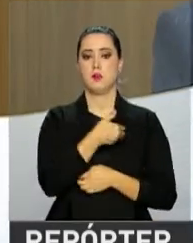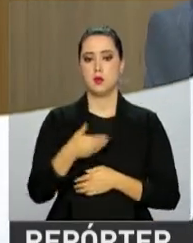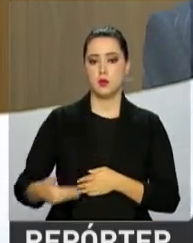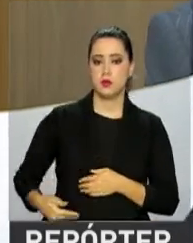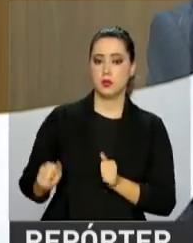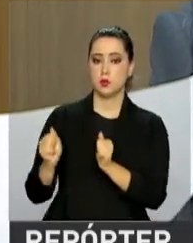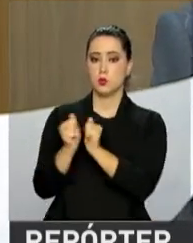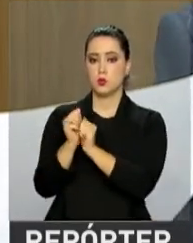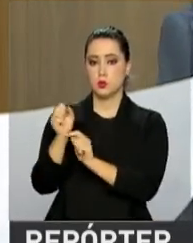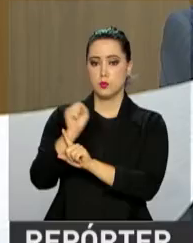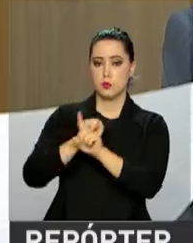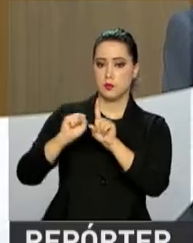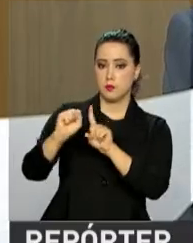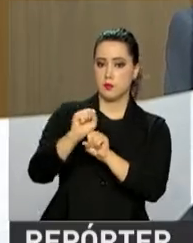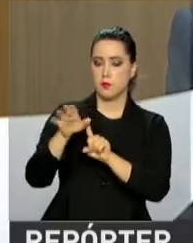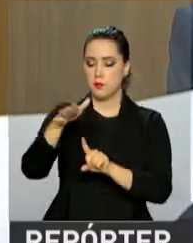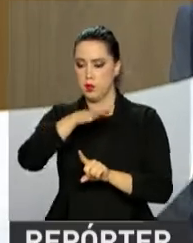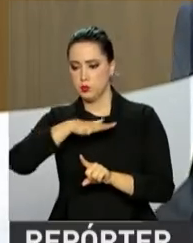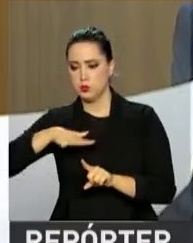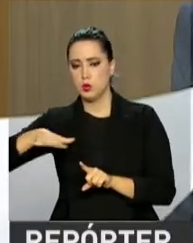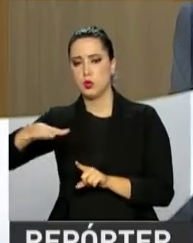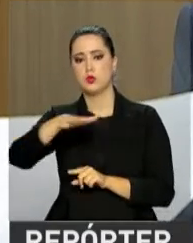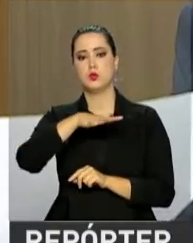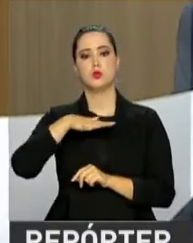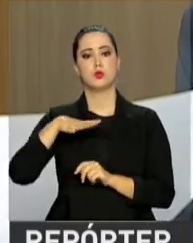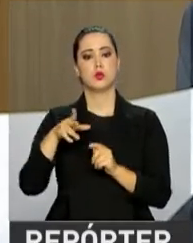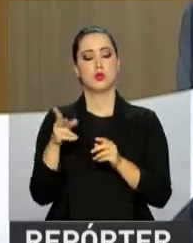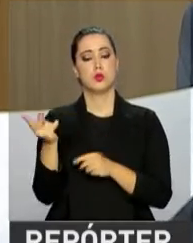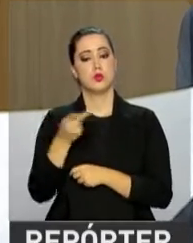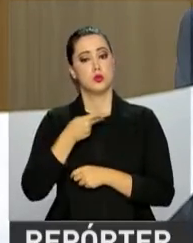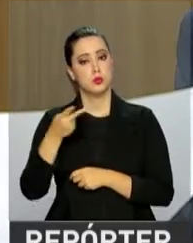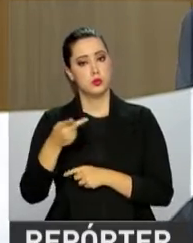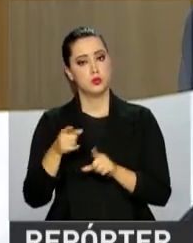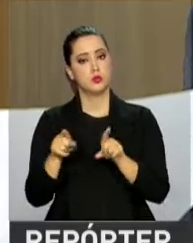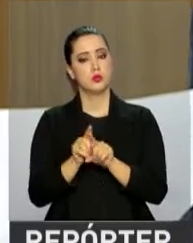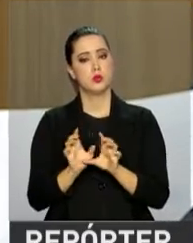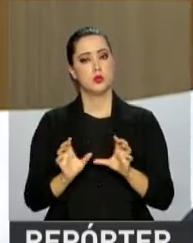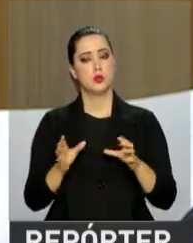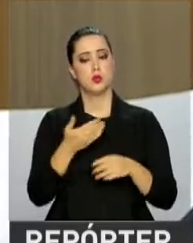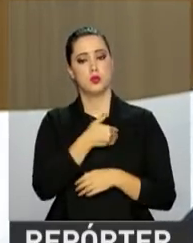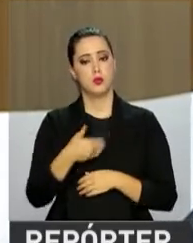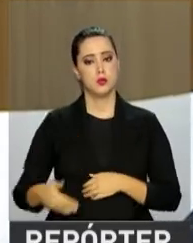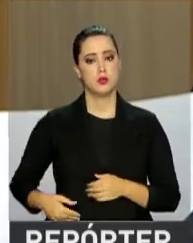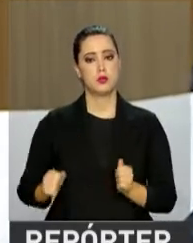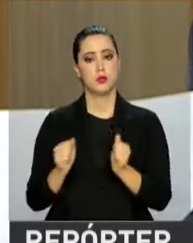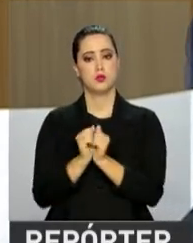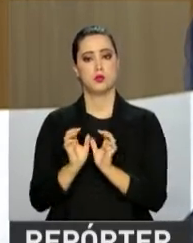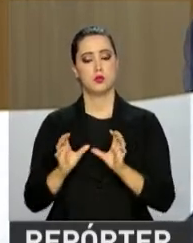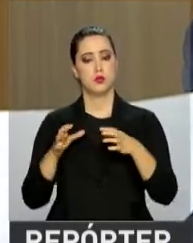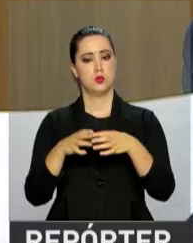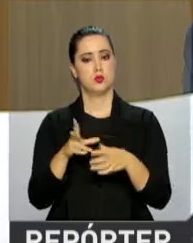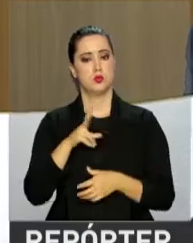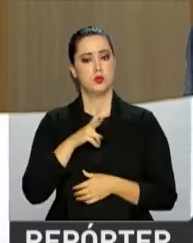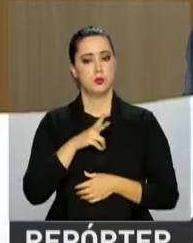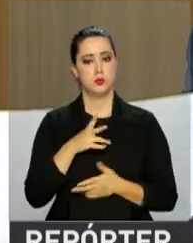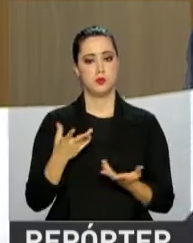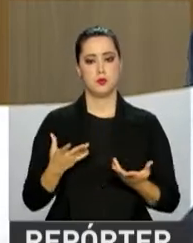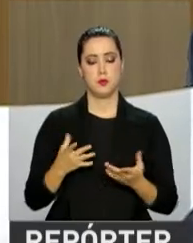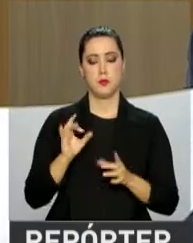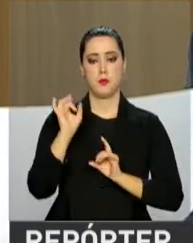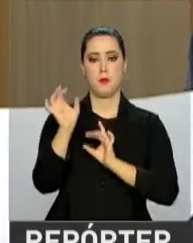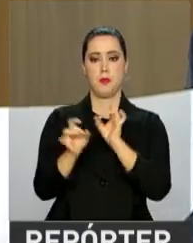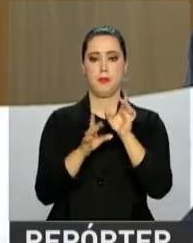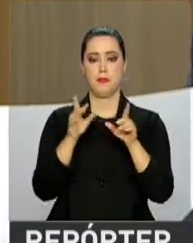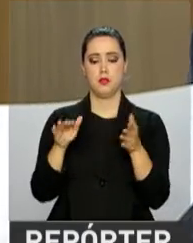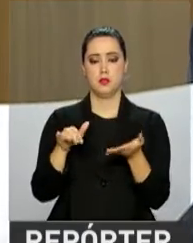e isso e o setor privado o objetivo da secretaria especial de assuntos estratégicos